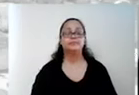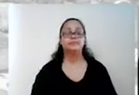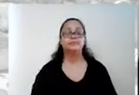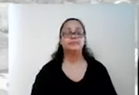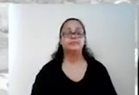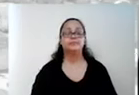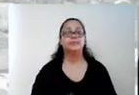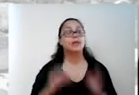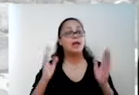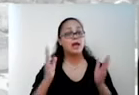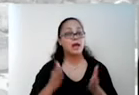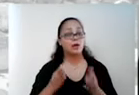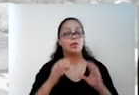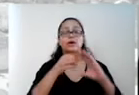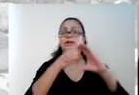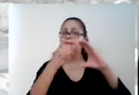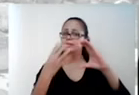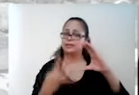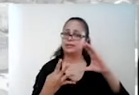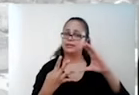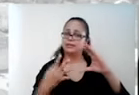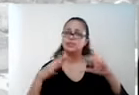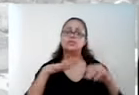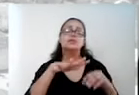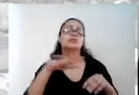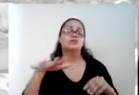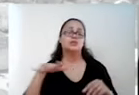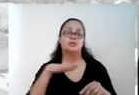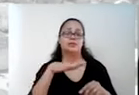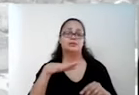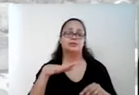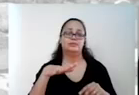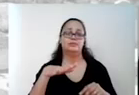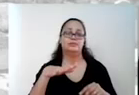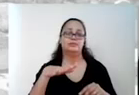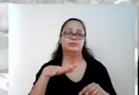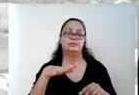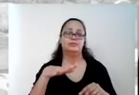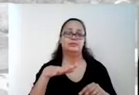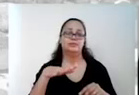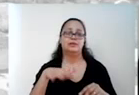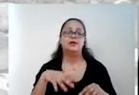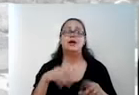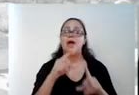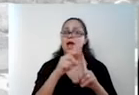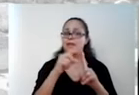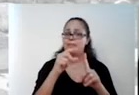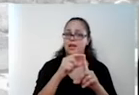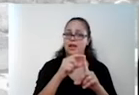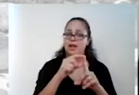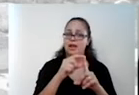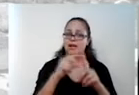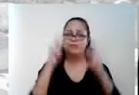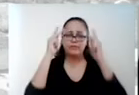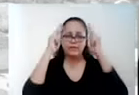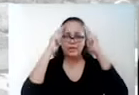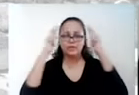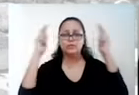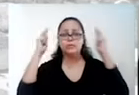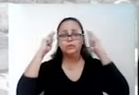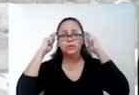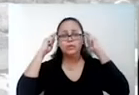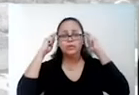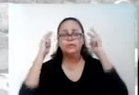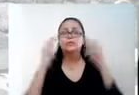Bom, agora algumas características gerais das pteridófitas. A palavra pteridófita vem do grego pteros, significa